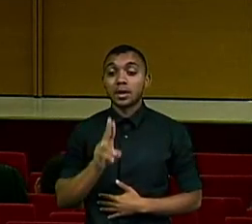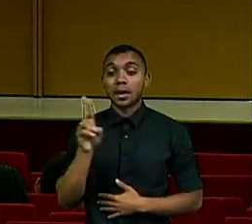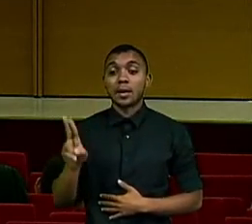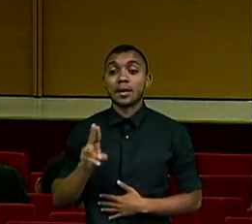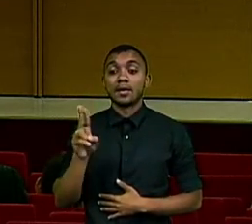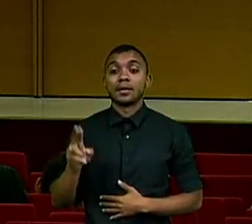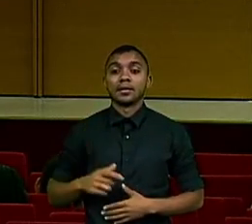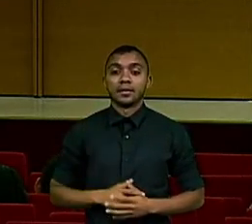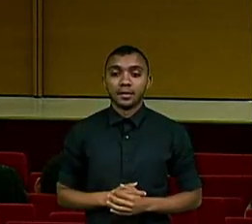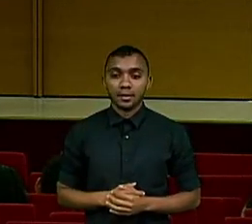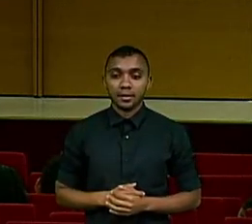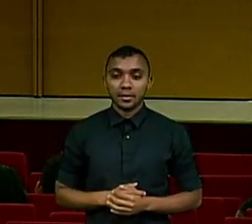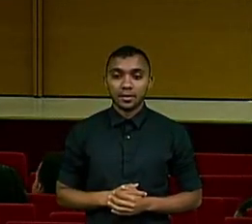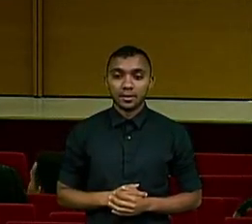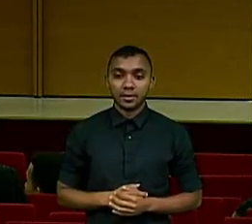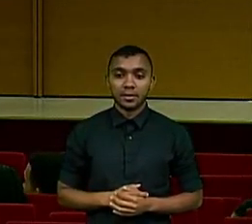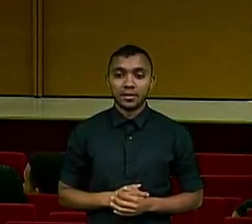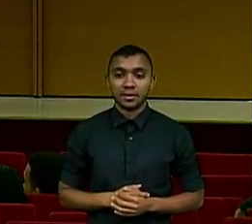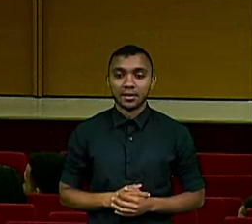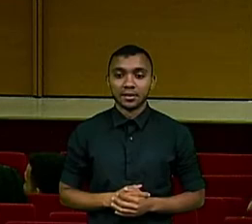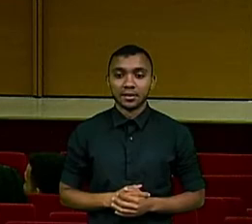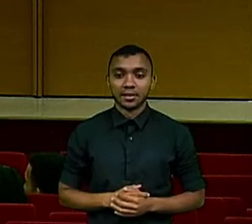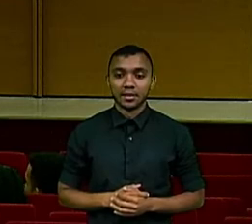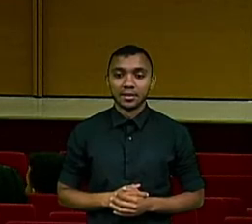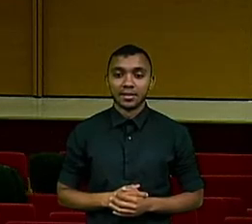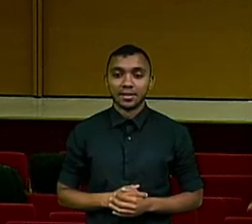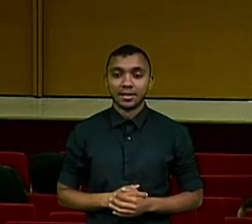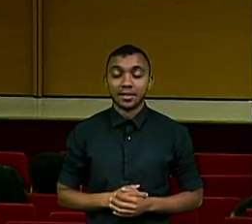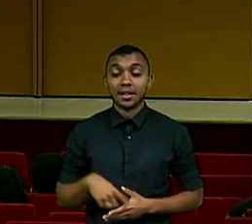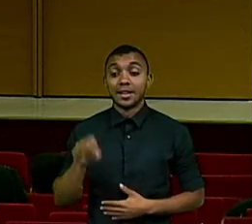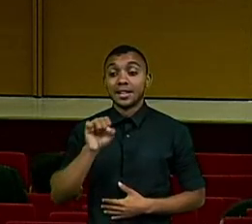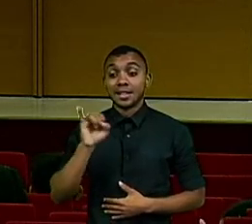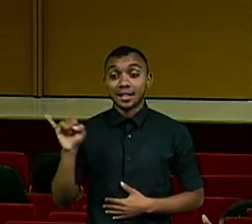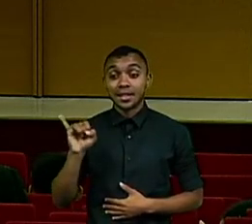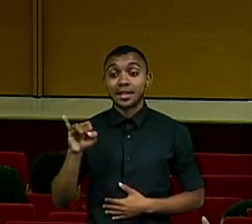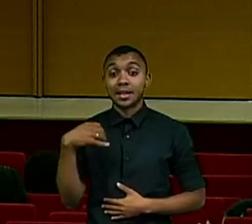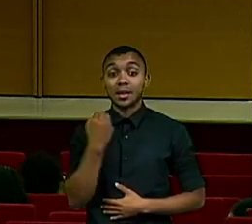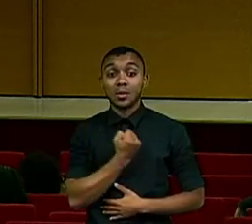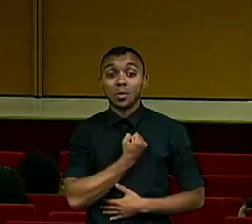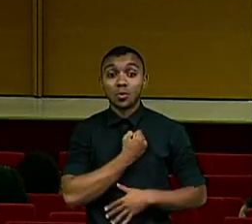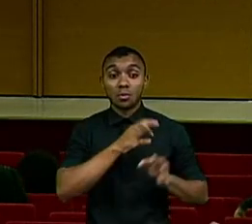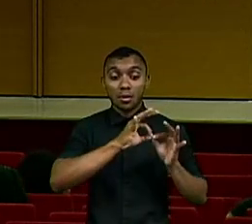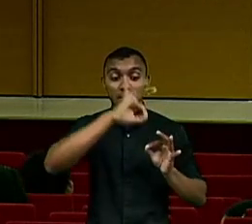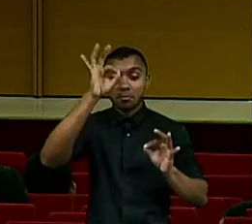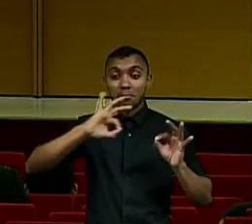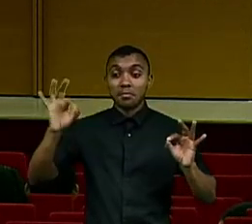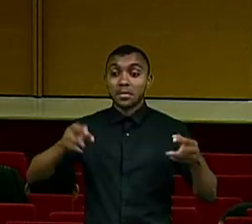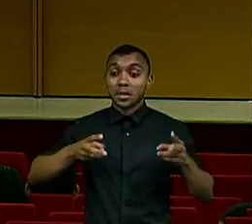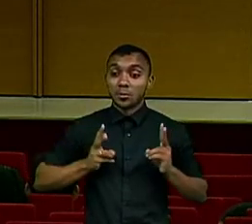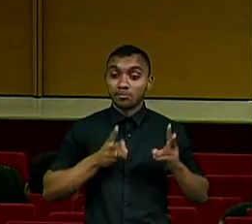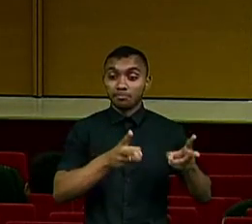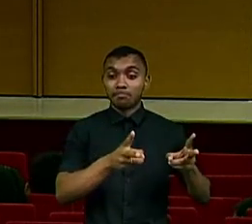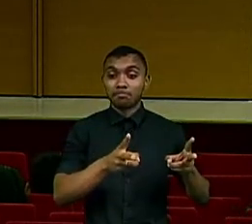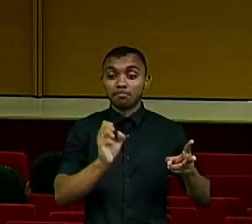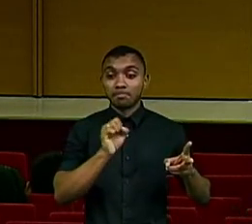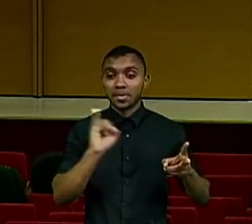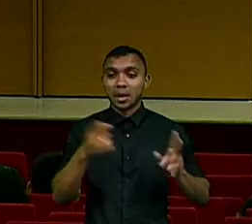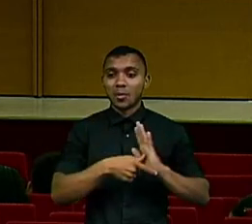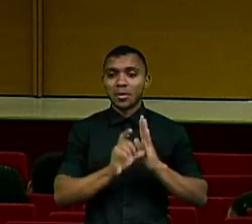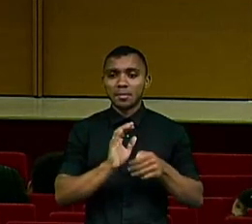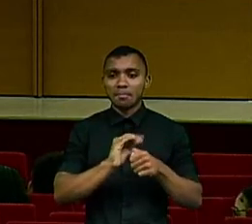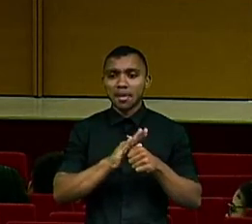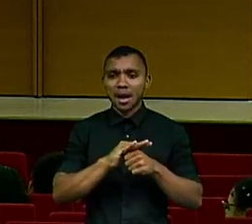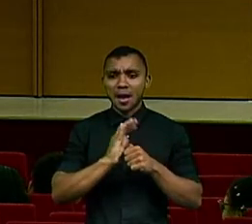então se a frequência é constante se eu aumento a velocidade